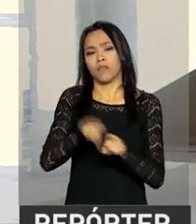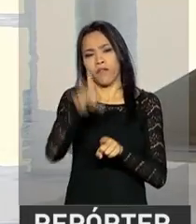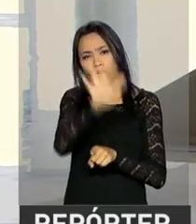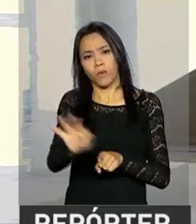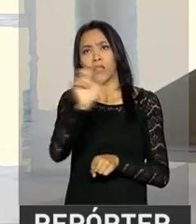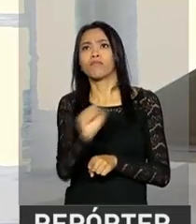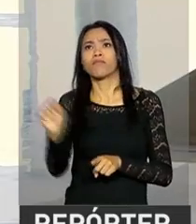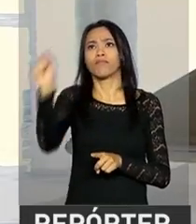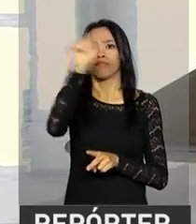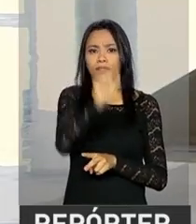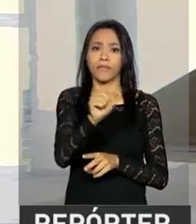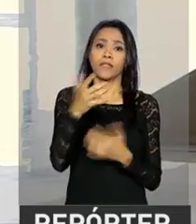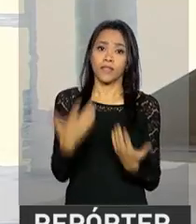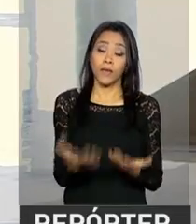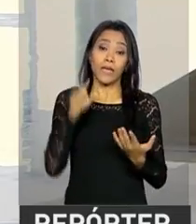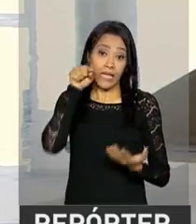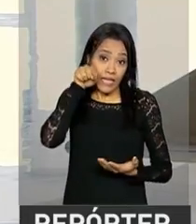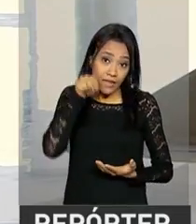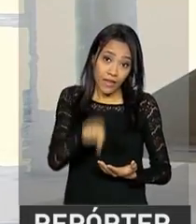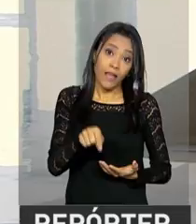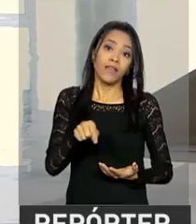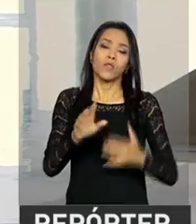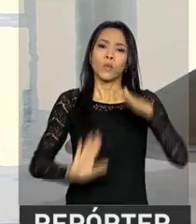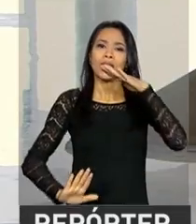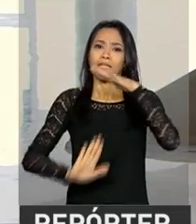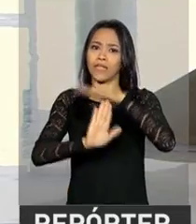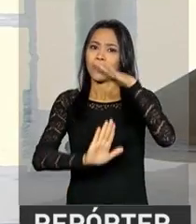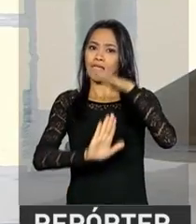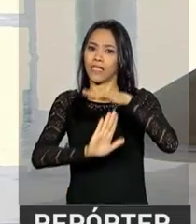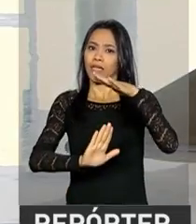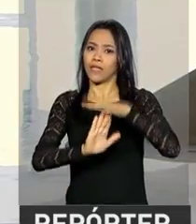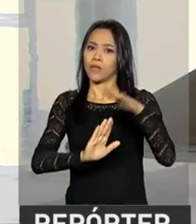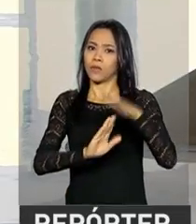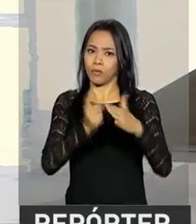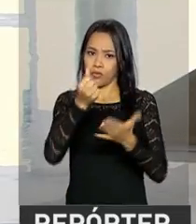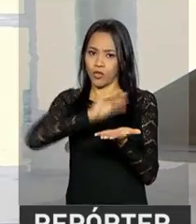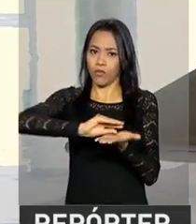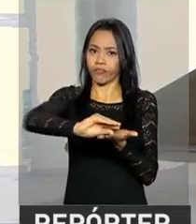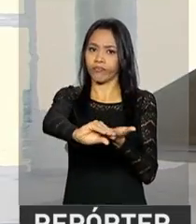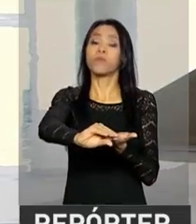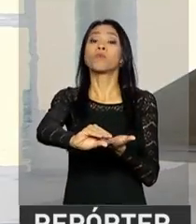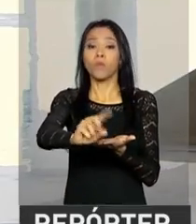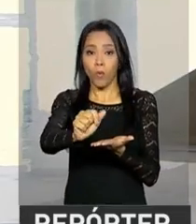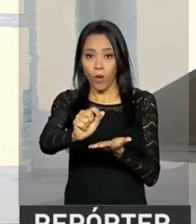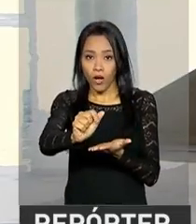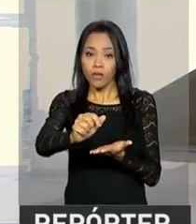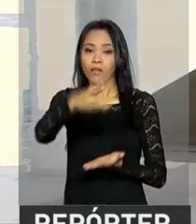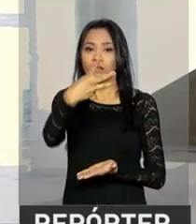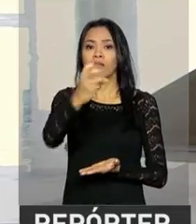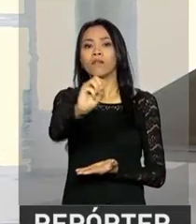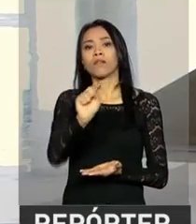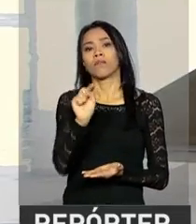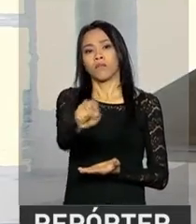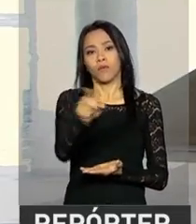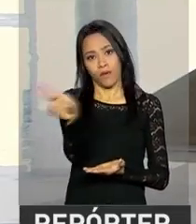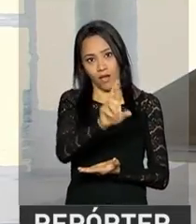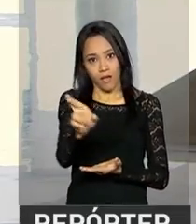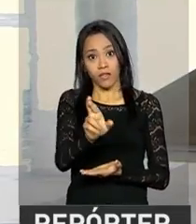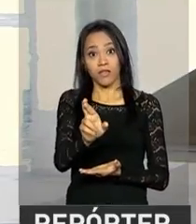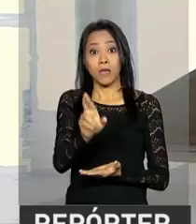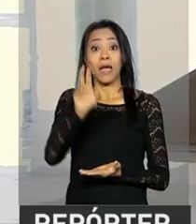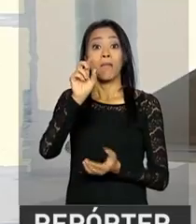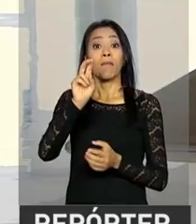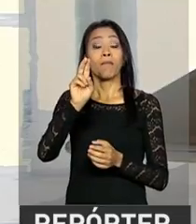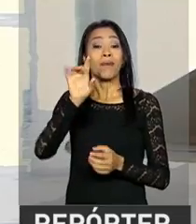superior e a partir dessa edição o teto global de financiamento mudou e passa a ser de R 30.000 por